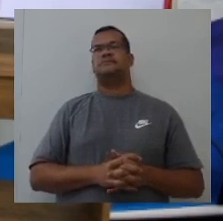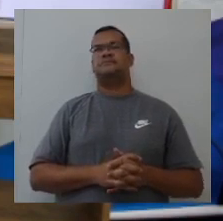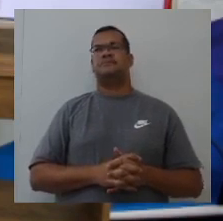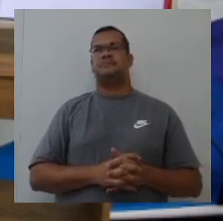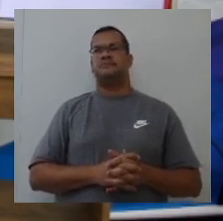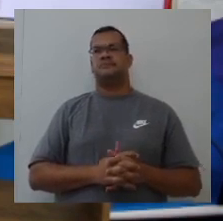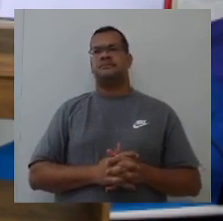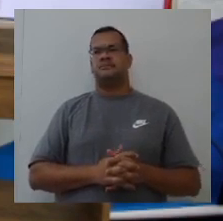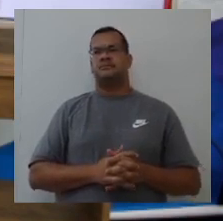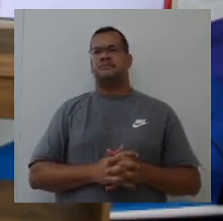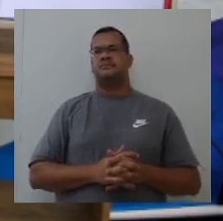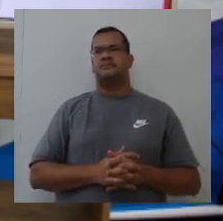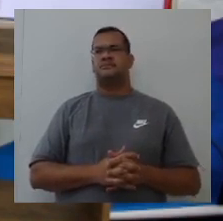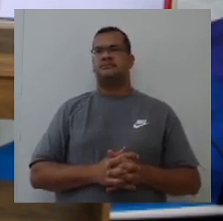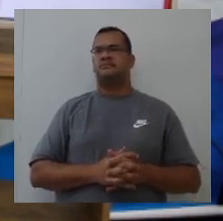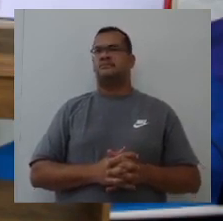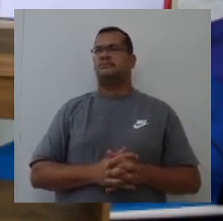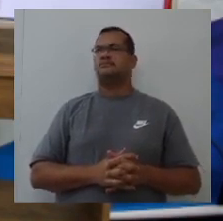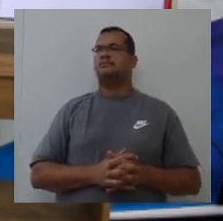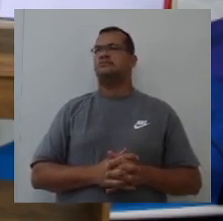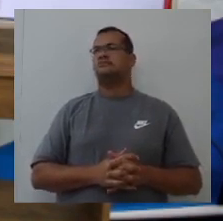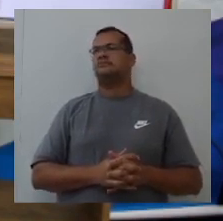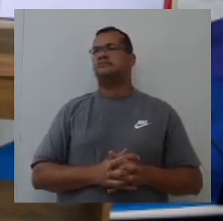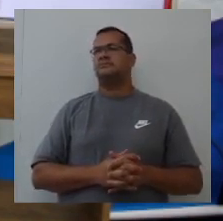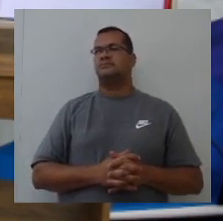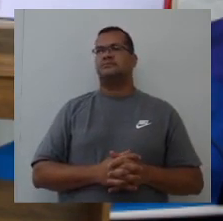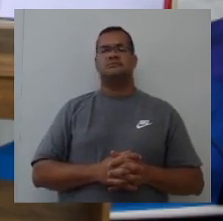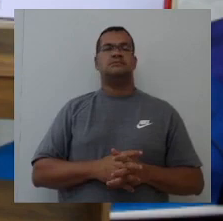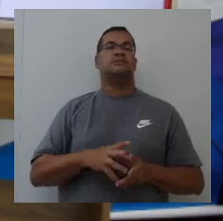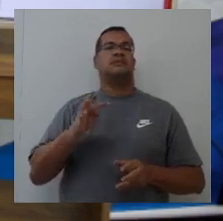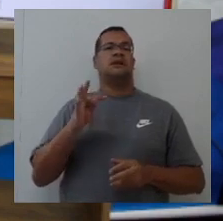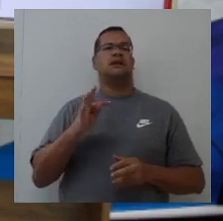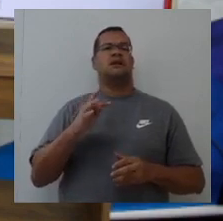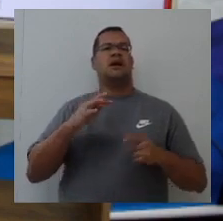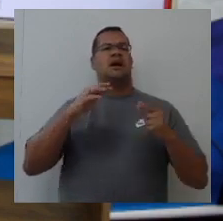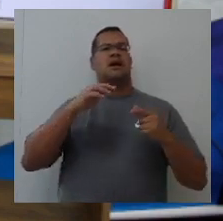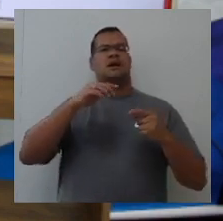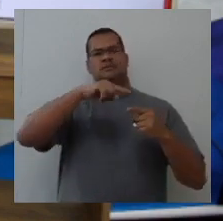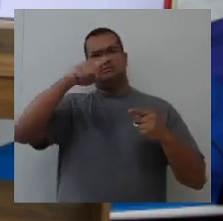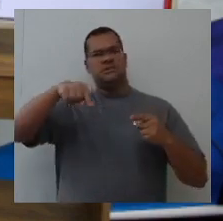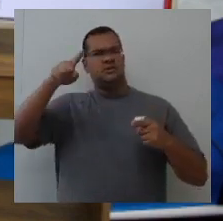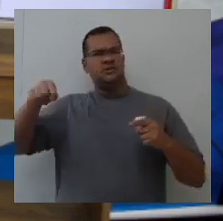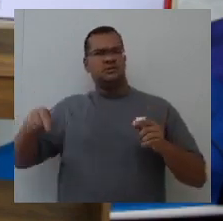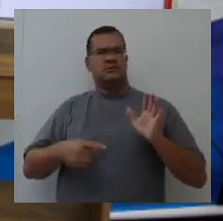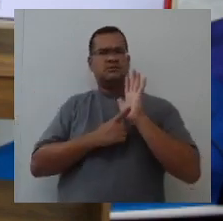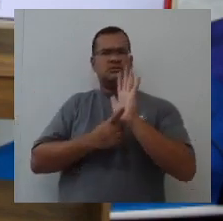para outros ângulos apresenta para a gente uma tabela que foi calculada já há muito tempo atrás